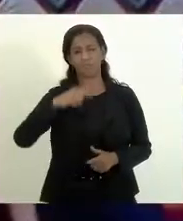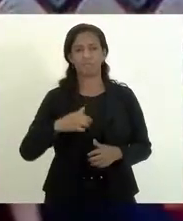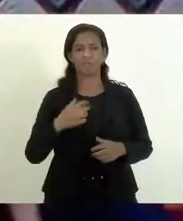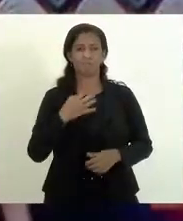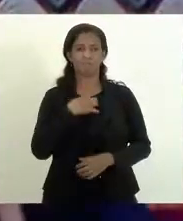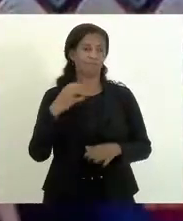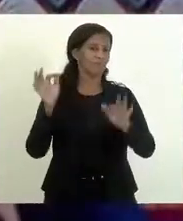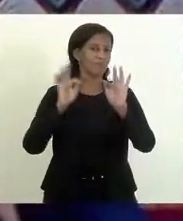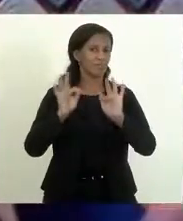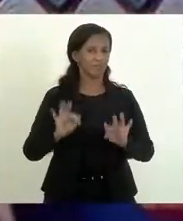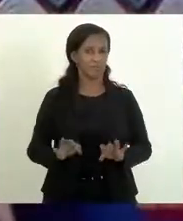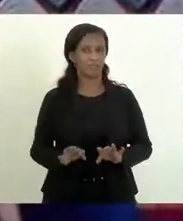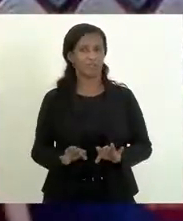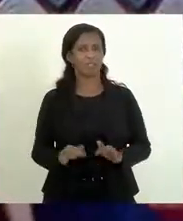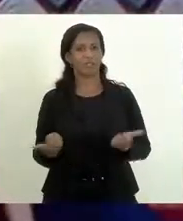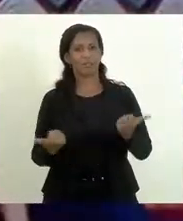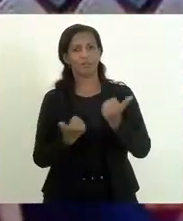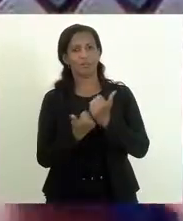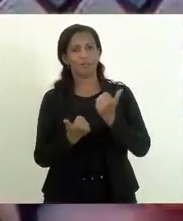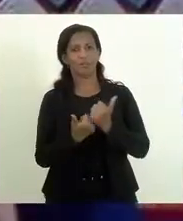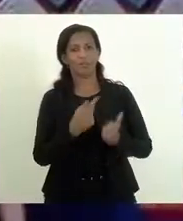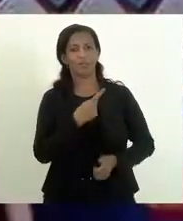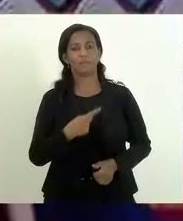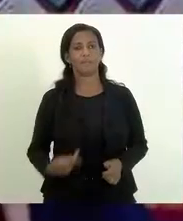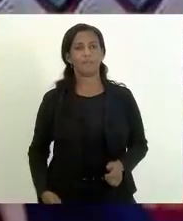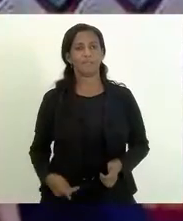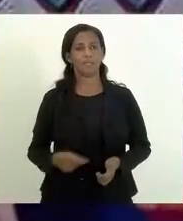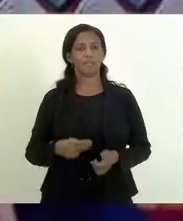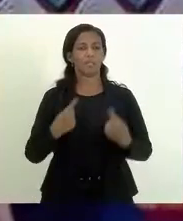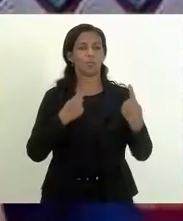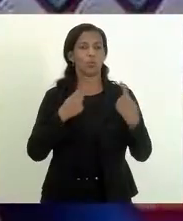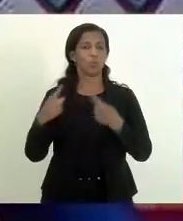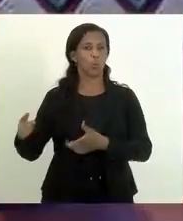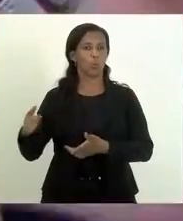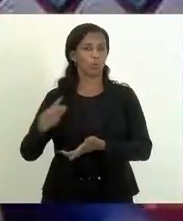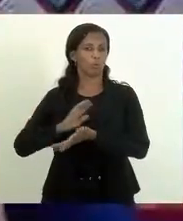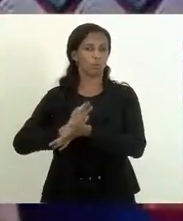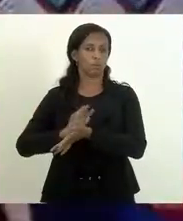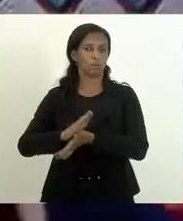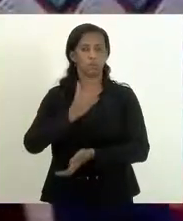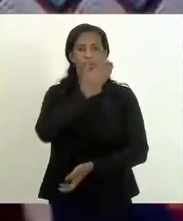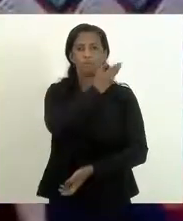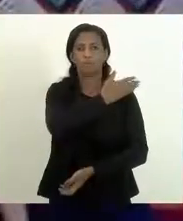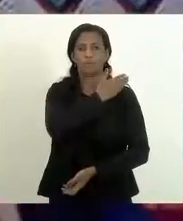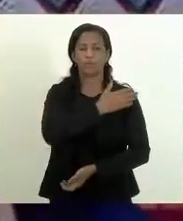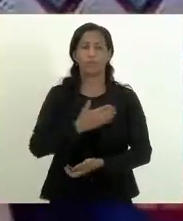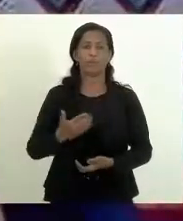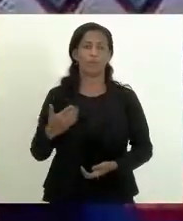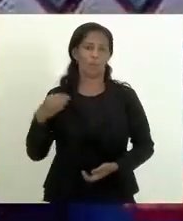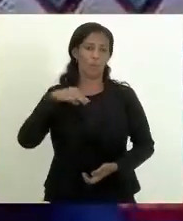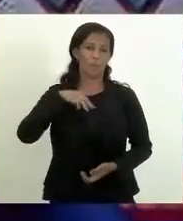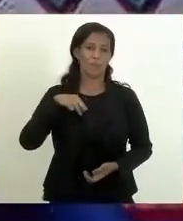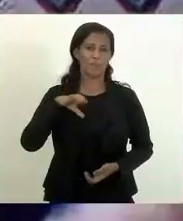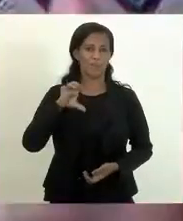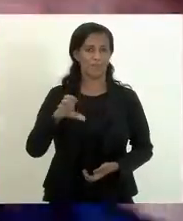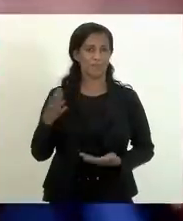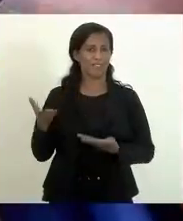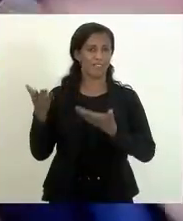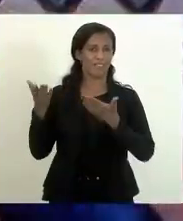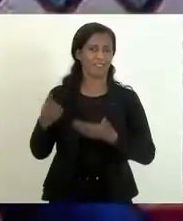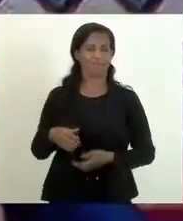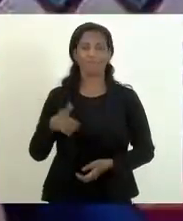feliz de vice-presidir a Comissão de Combate às Discriminações e Preconceitos com o nosso queridíssimo deputado Mink. A